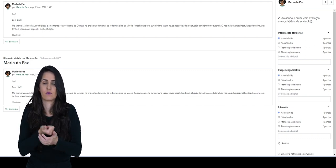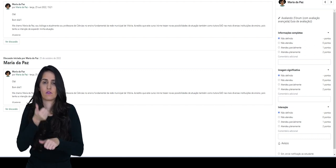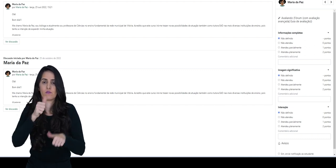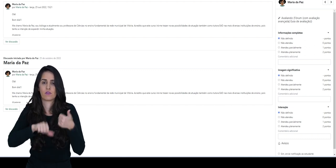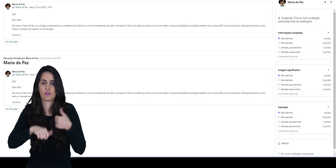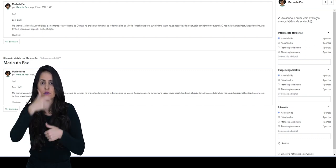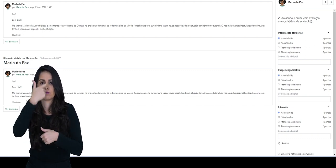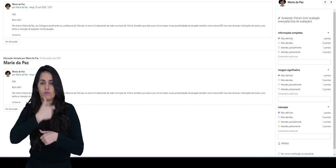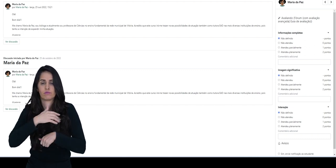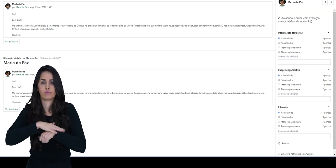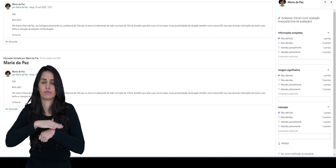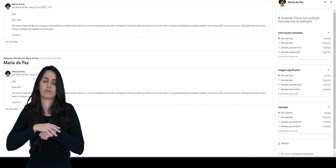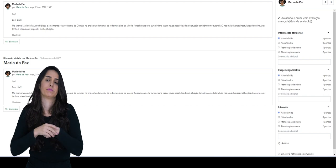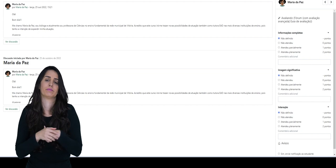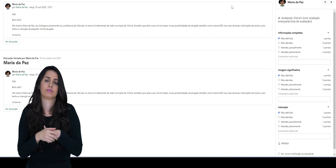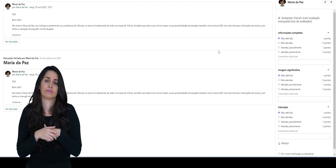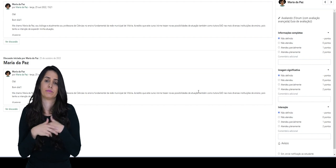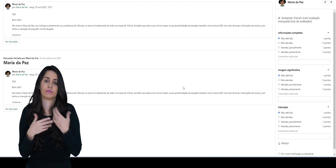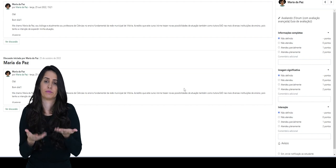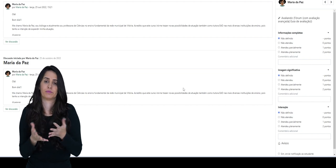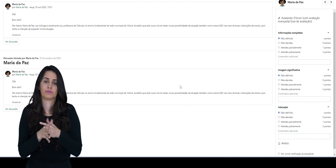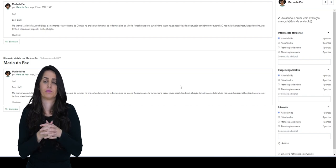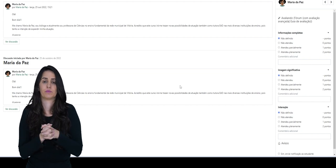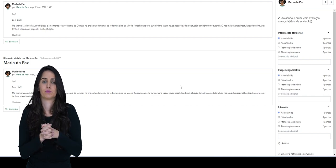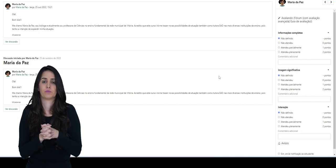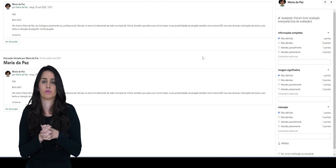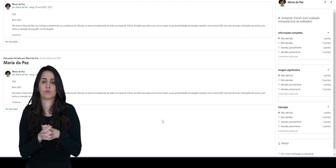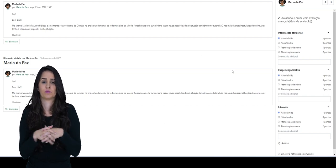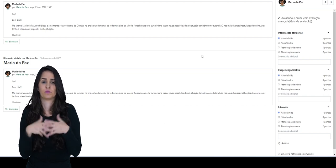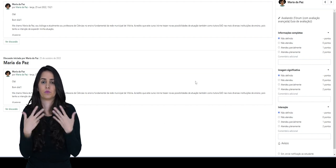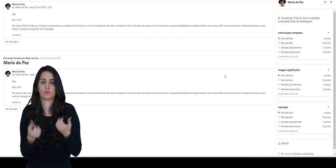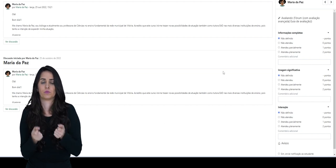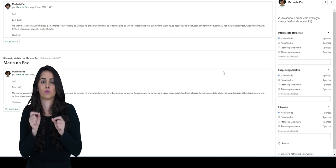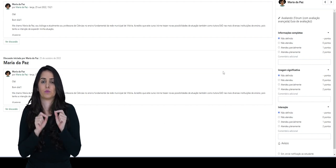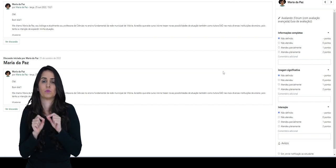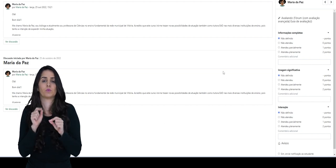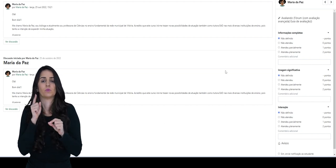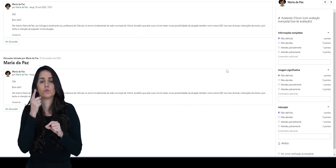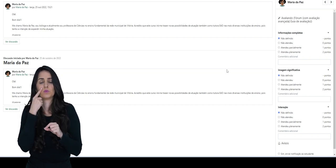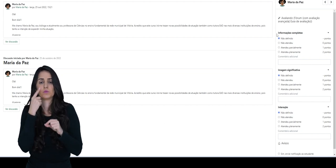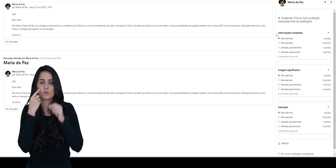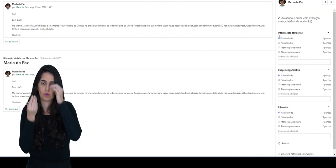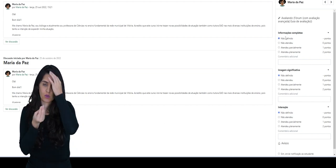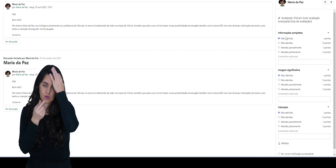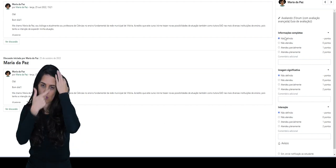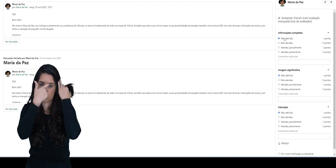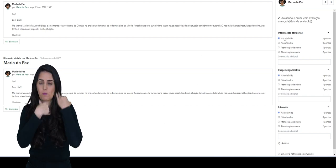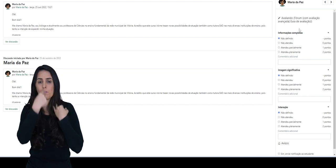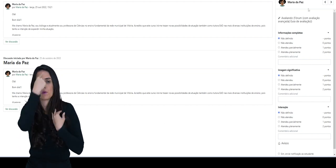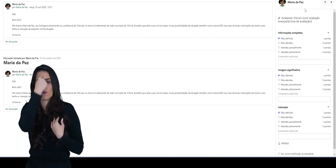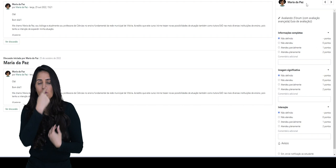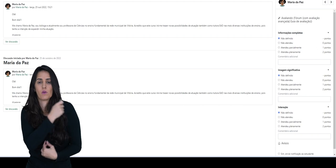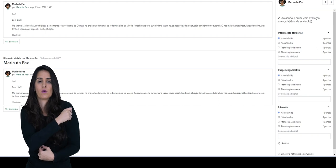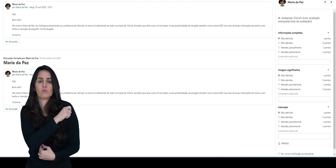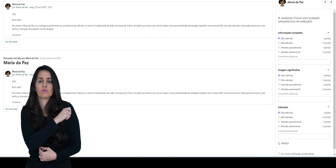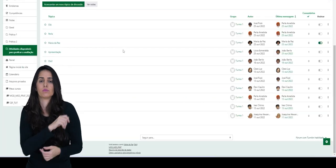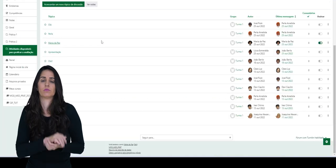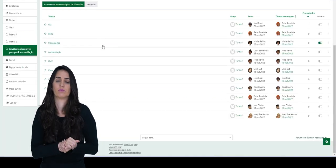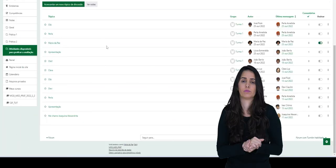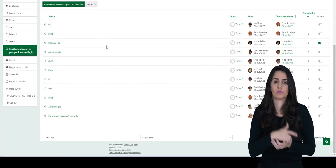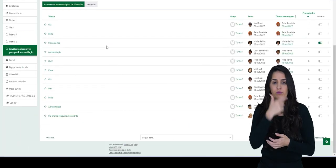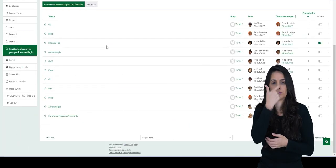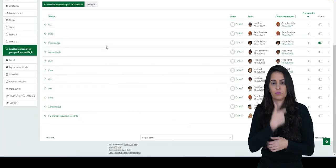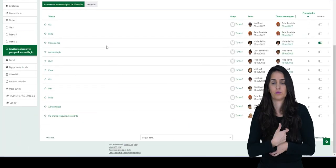avaliação que eu fizer. Agora vamos visualizar como estudante.